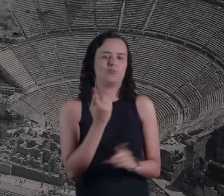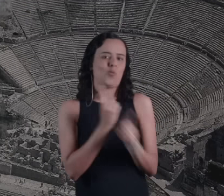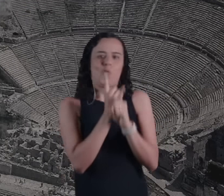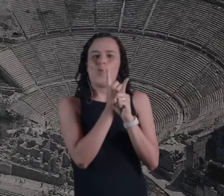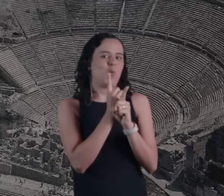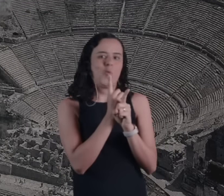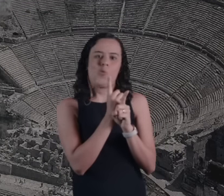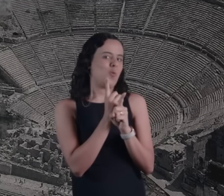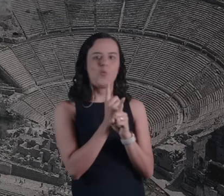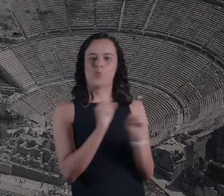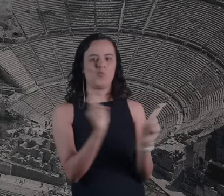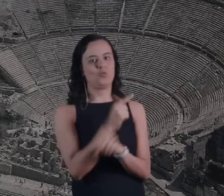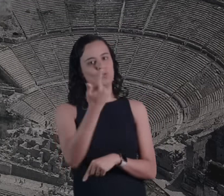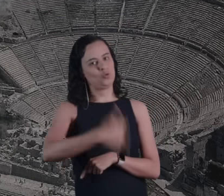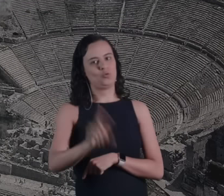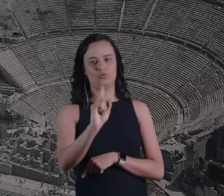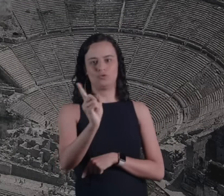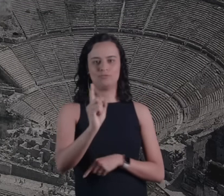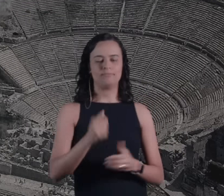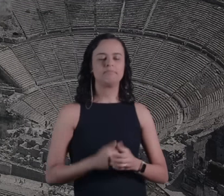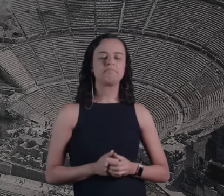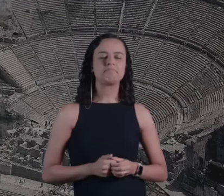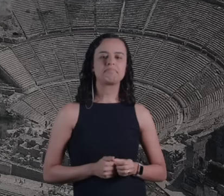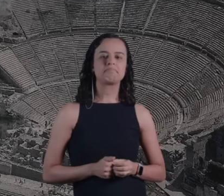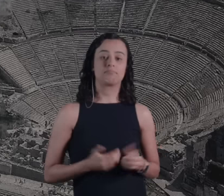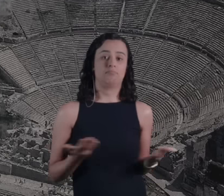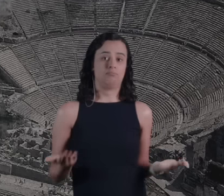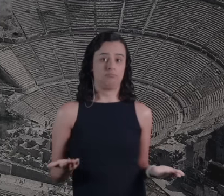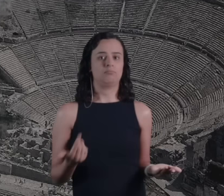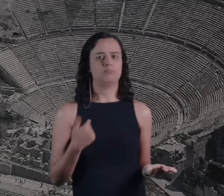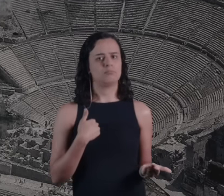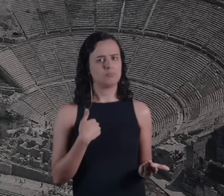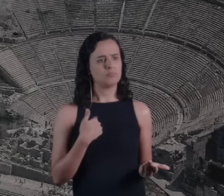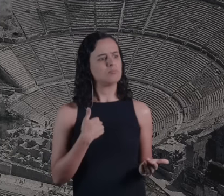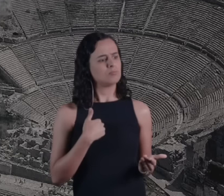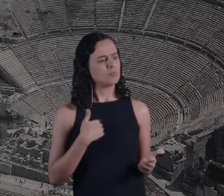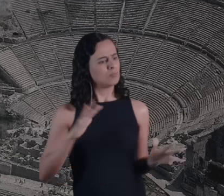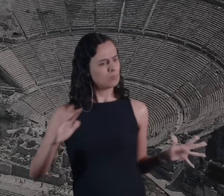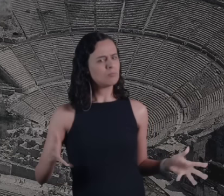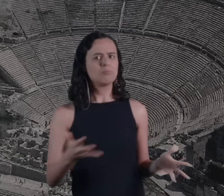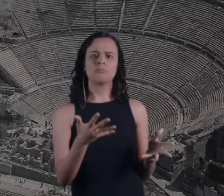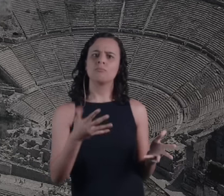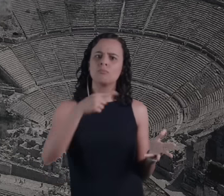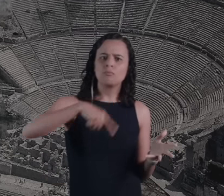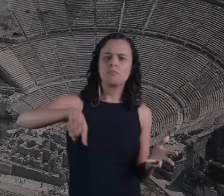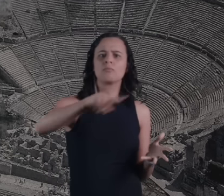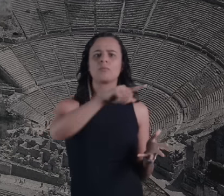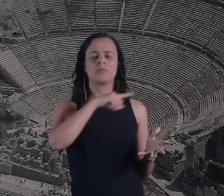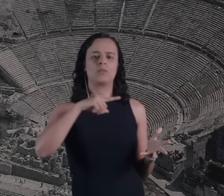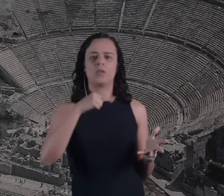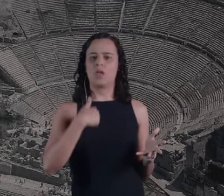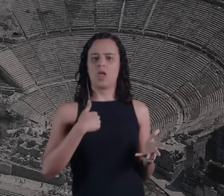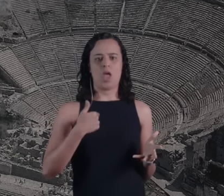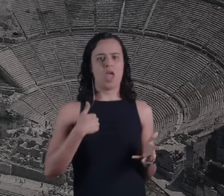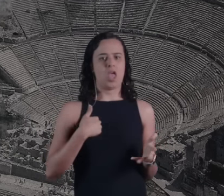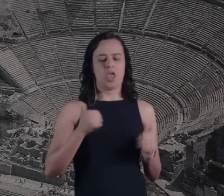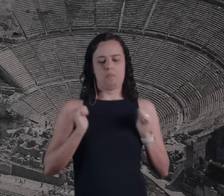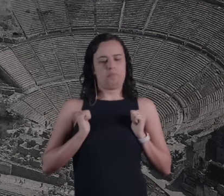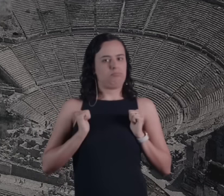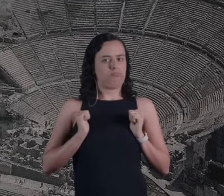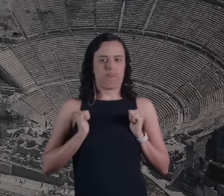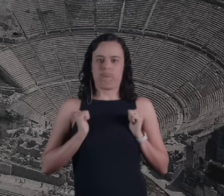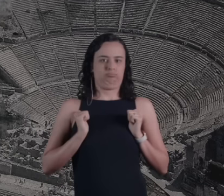disse: não vou vê-los mais. Portanto, eu vos protesto no dia de hoje, que eu estou limpo do sangue de